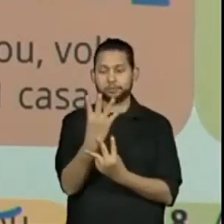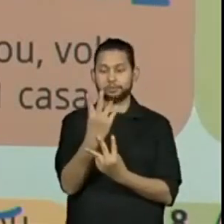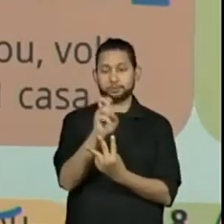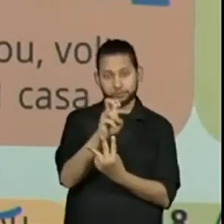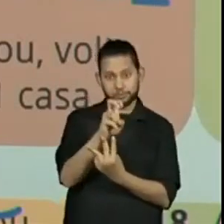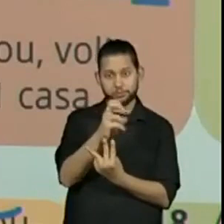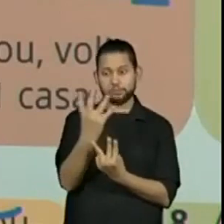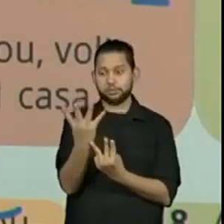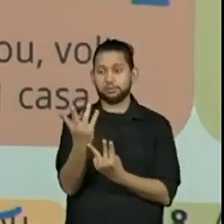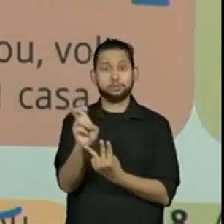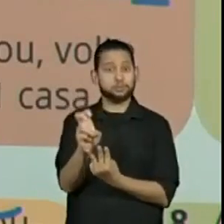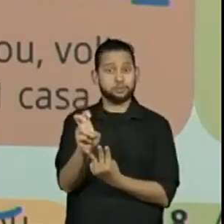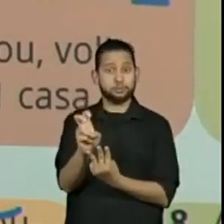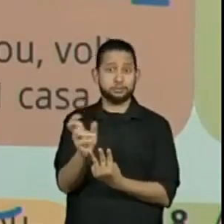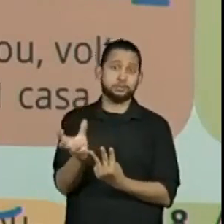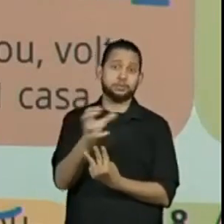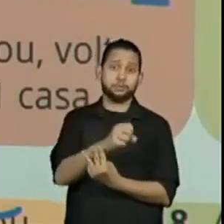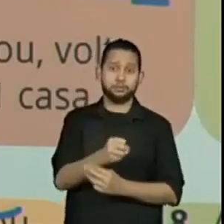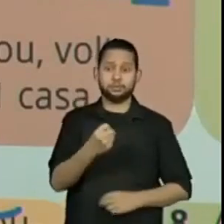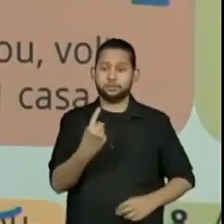3 é igual a